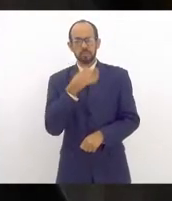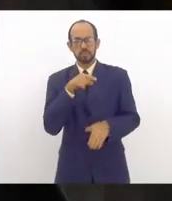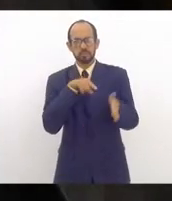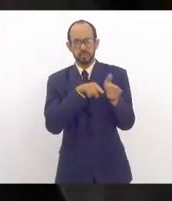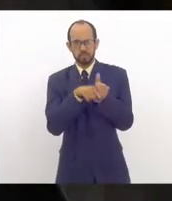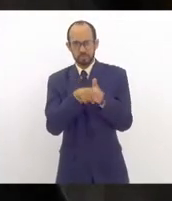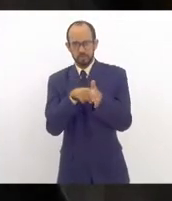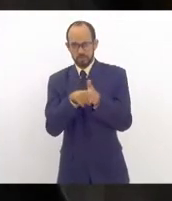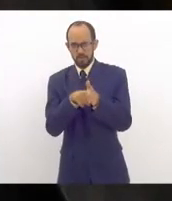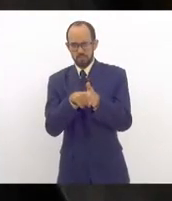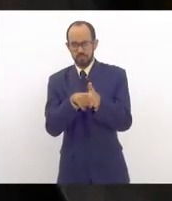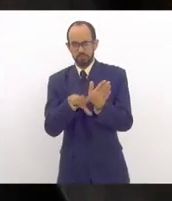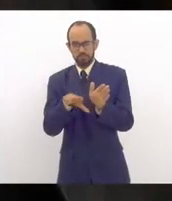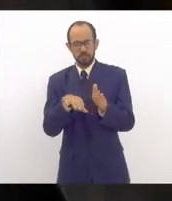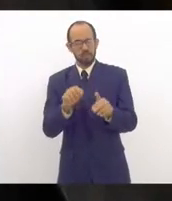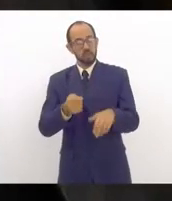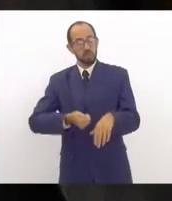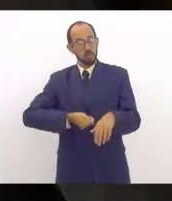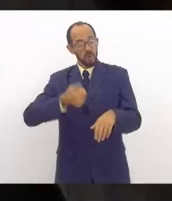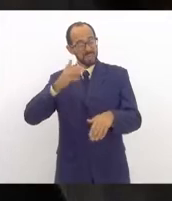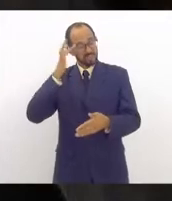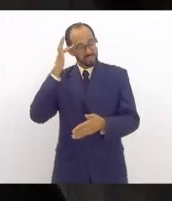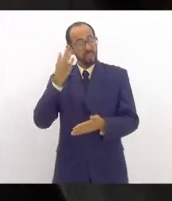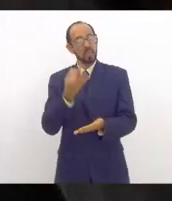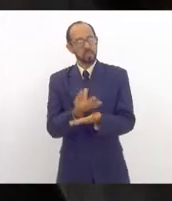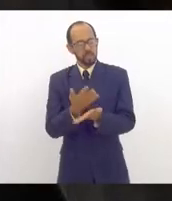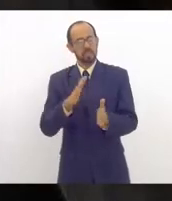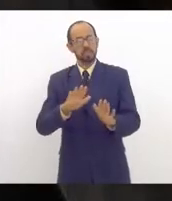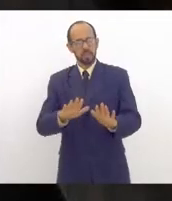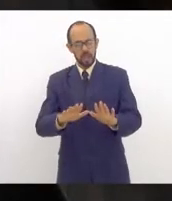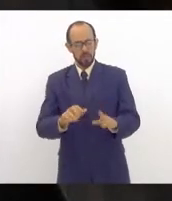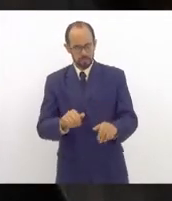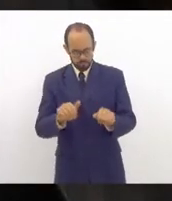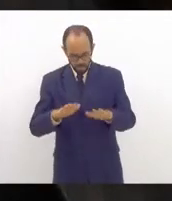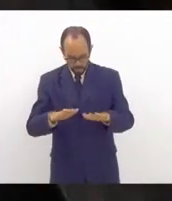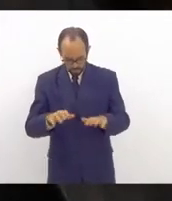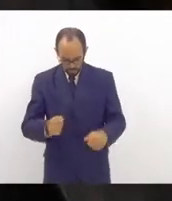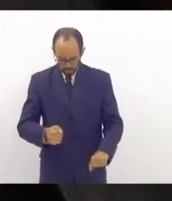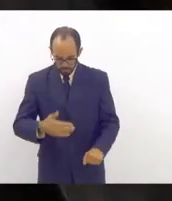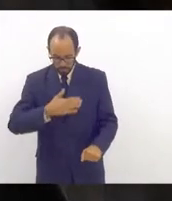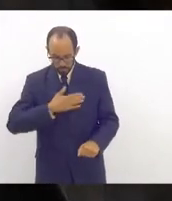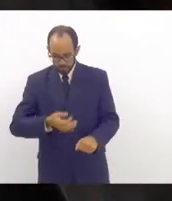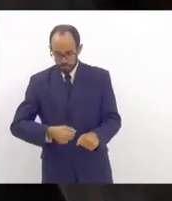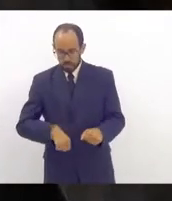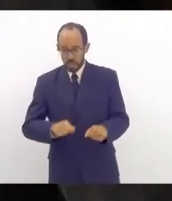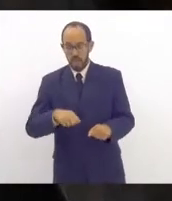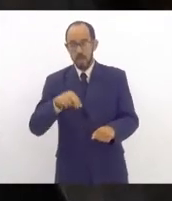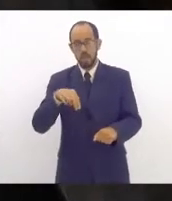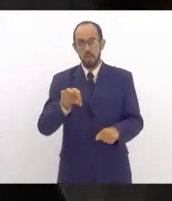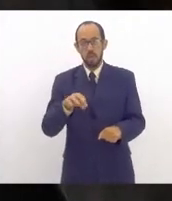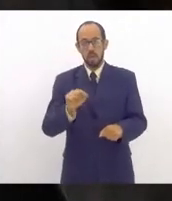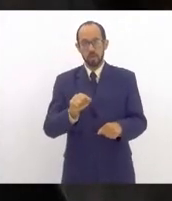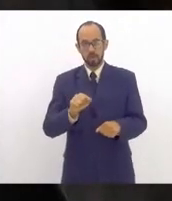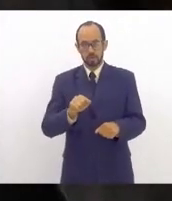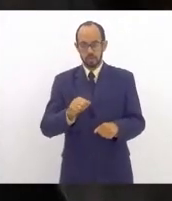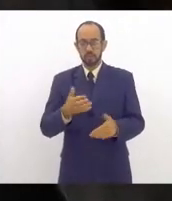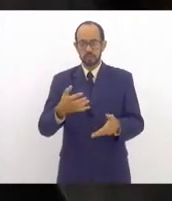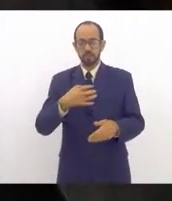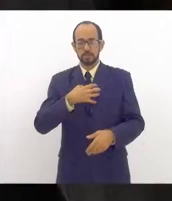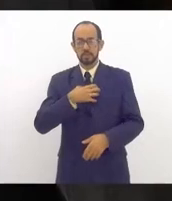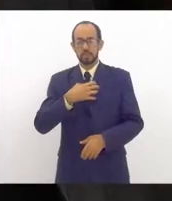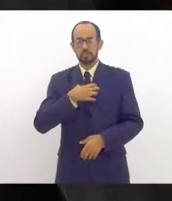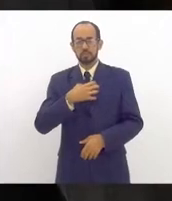pesquisar tem quase certeza mas queria deixar aqui é meu pesar a minha solidariedade